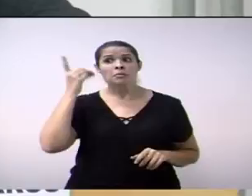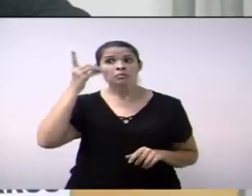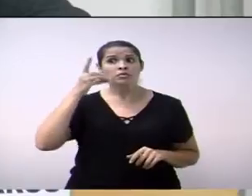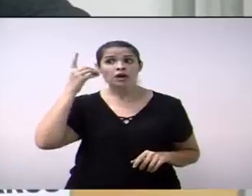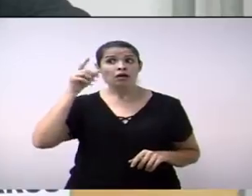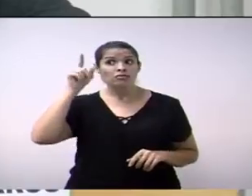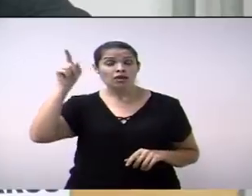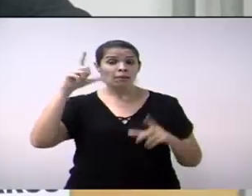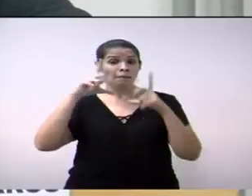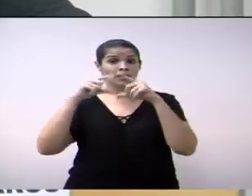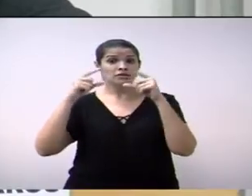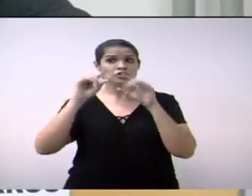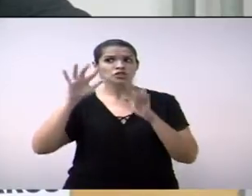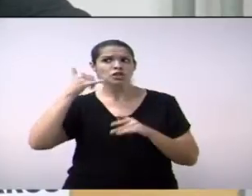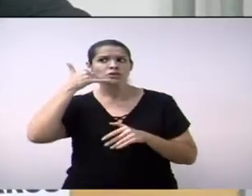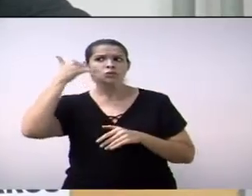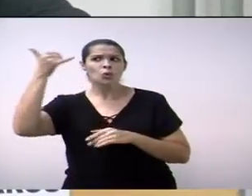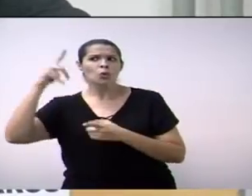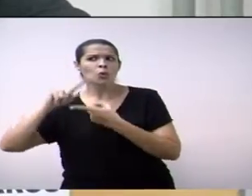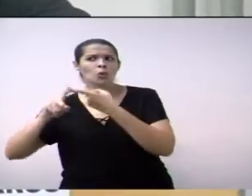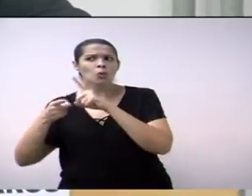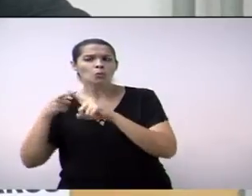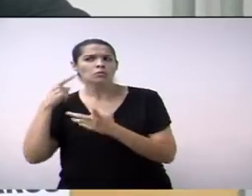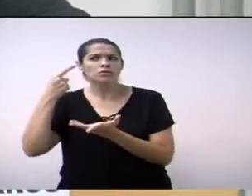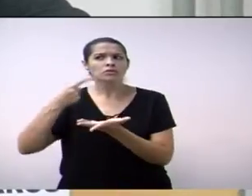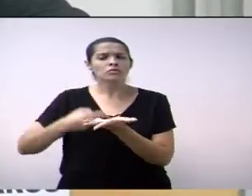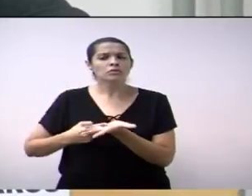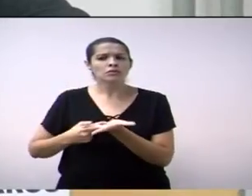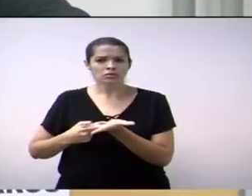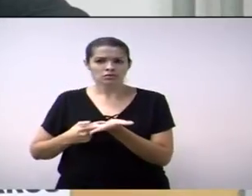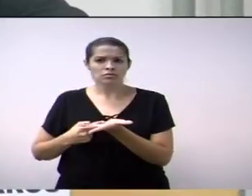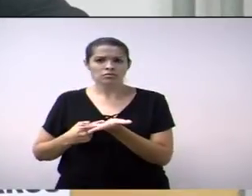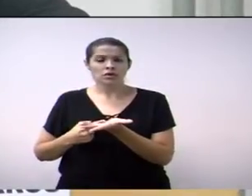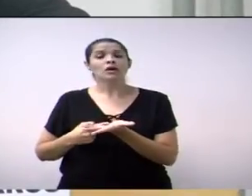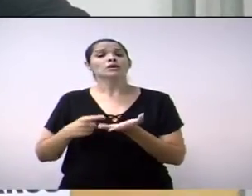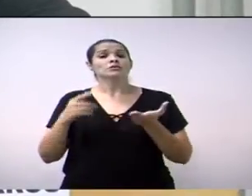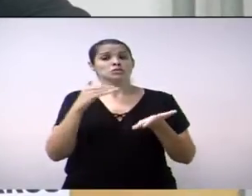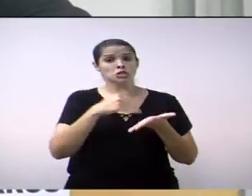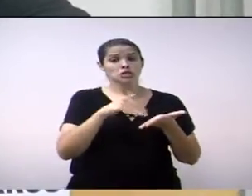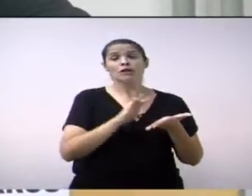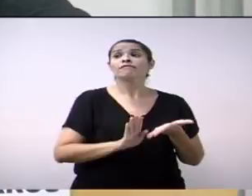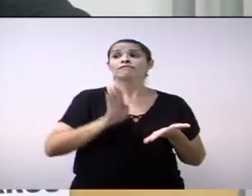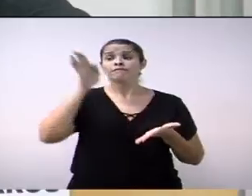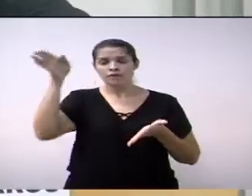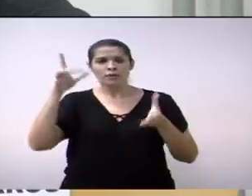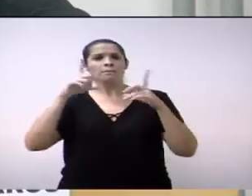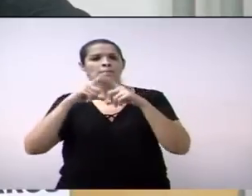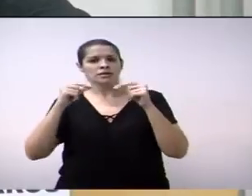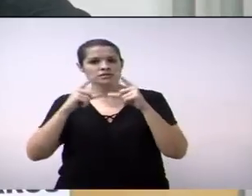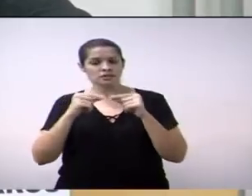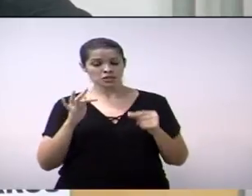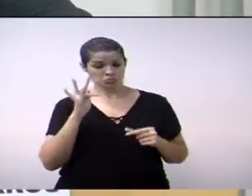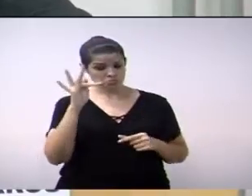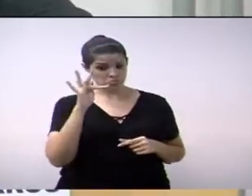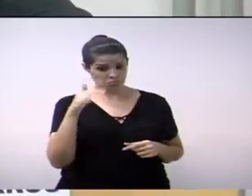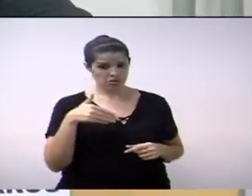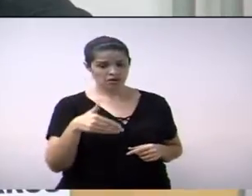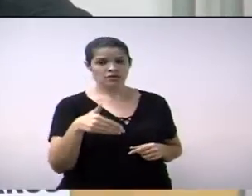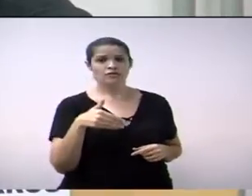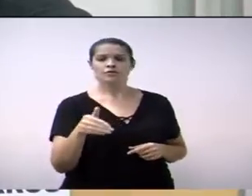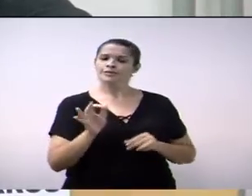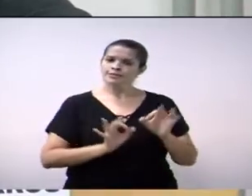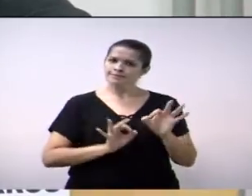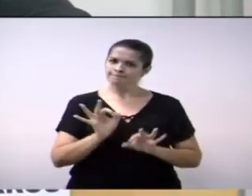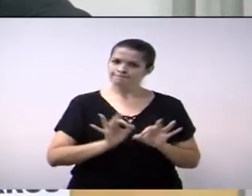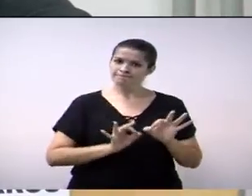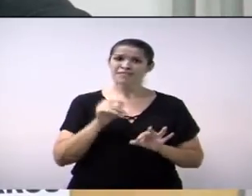secretário, combinaram daqui mais um tempo o secretário ir para Brasília e já arrumar tudo que tem que arrumar